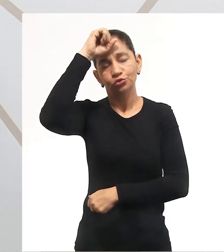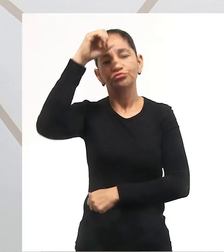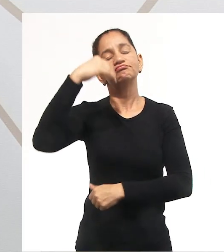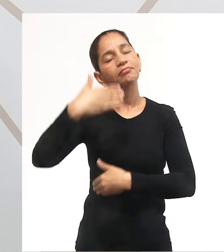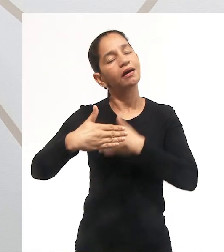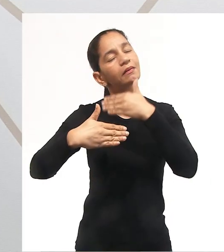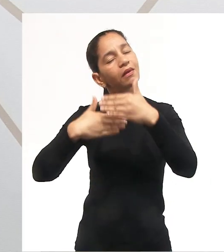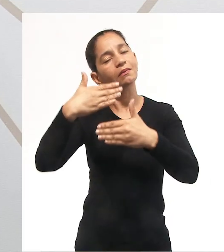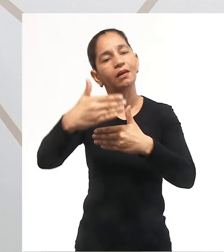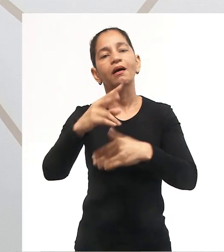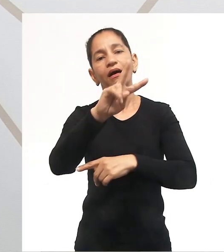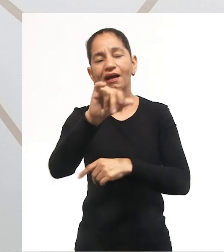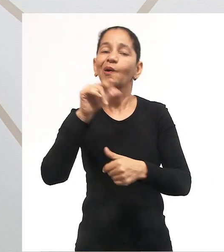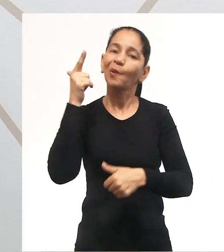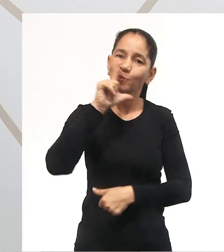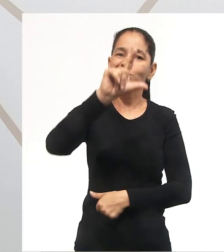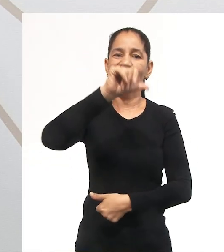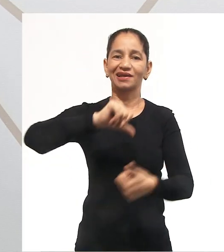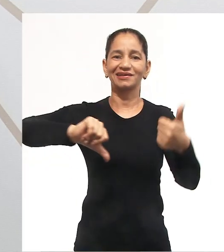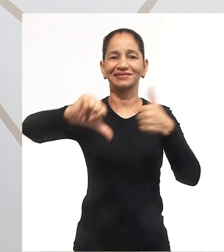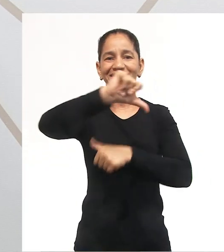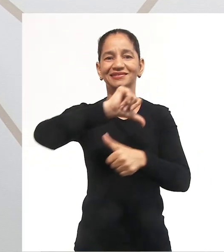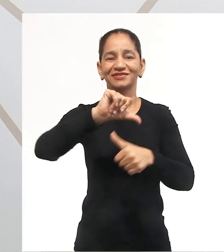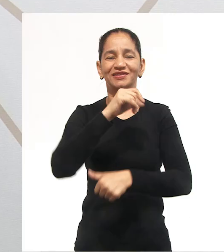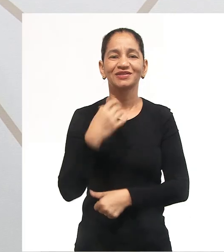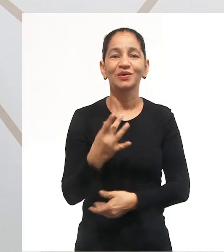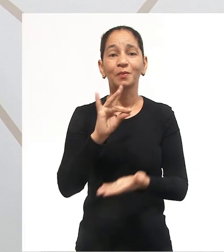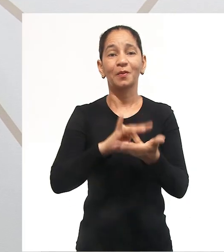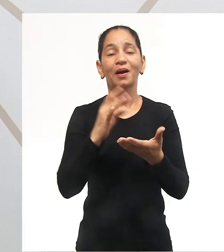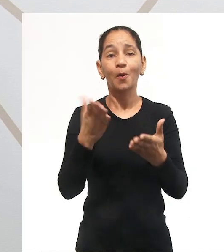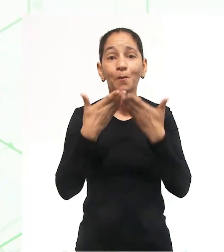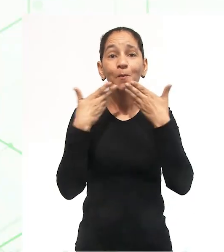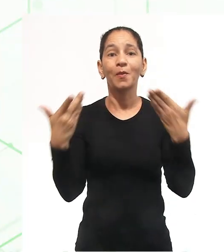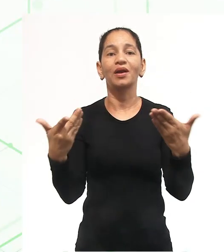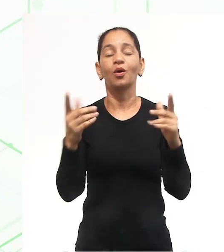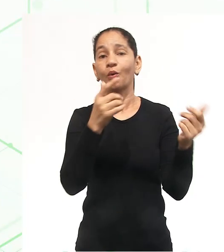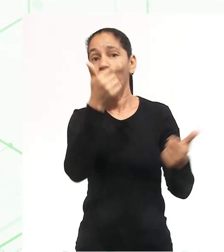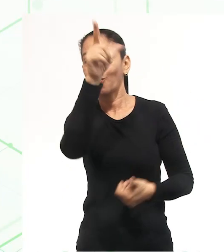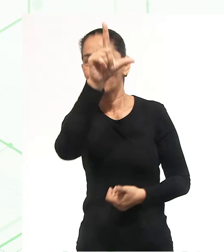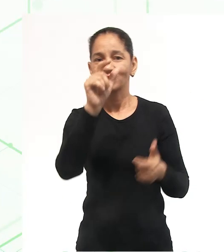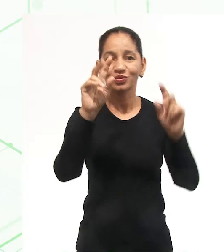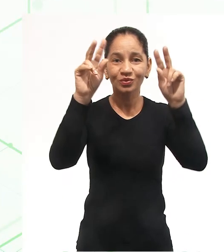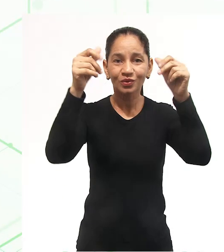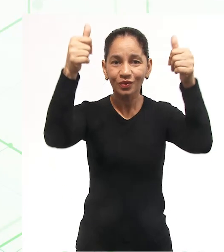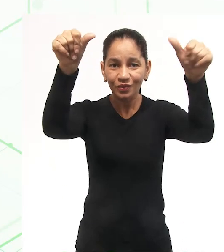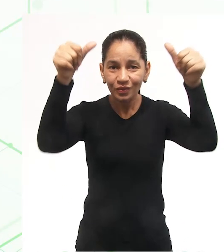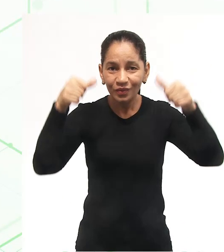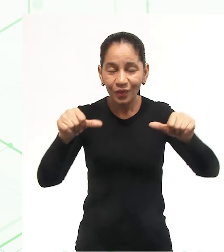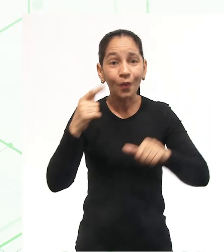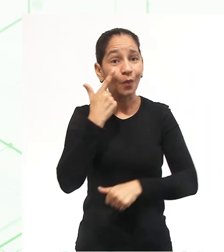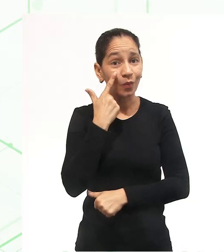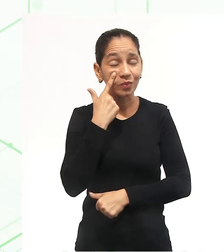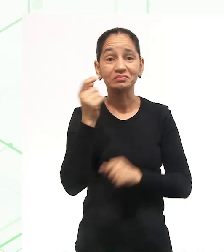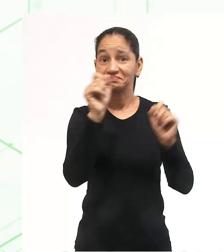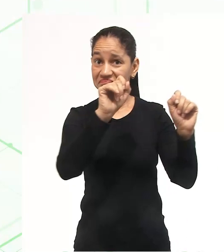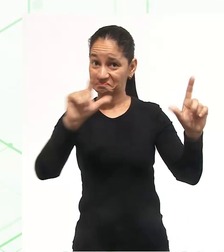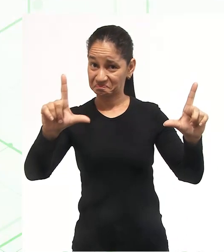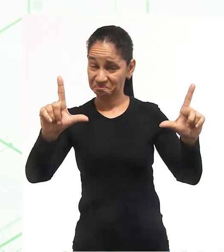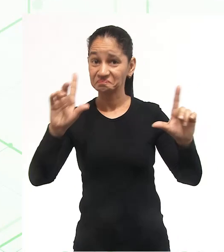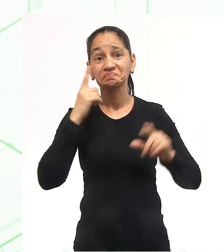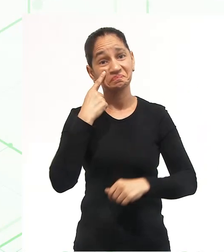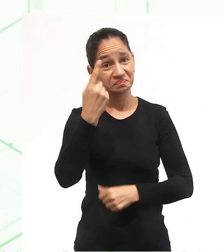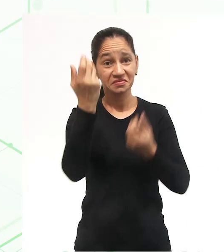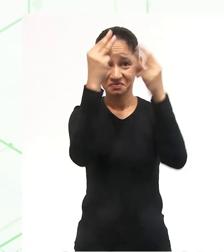e, a partir daí, haja transformação na nossa realidade. Próximo post, próxima página, né,